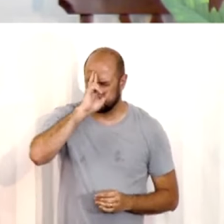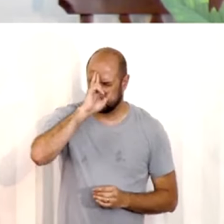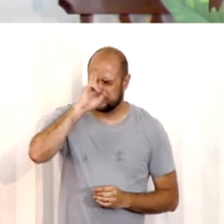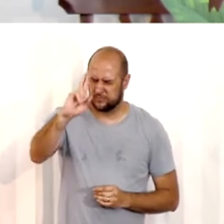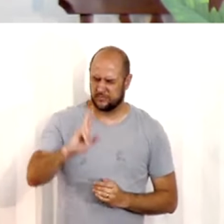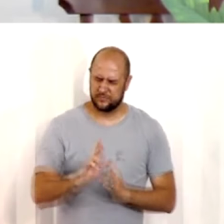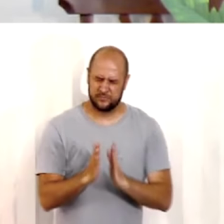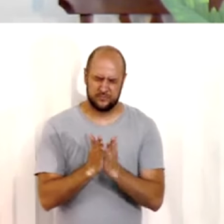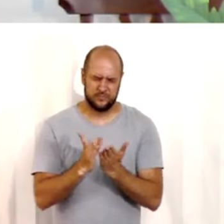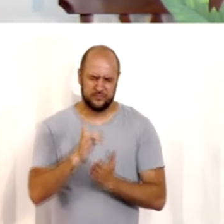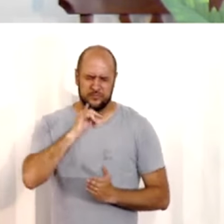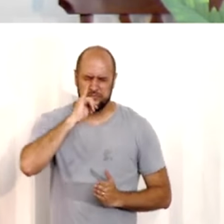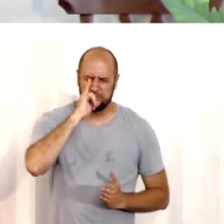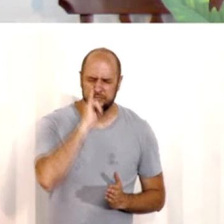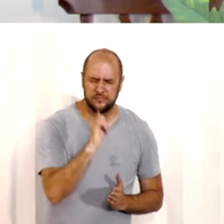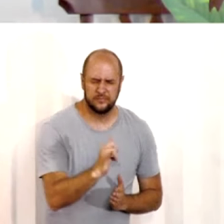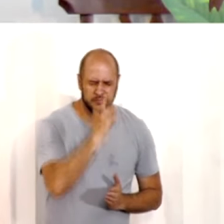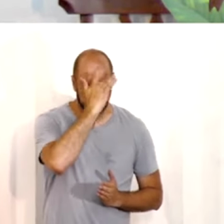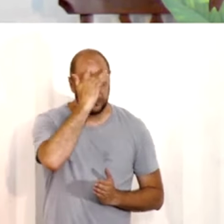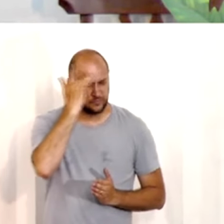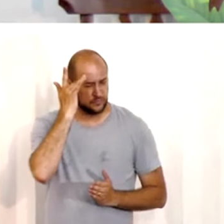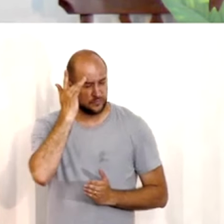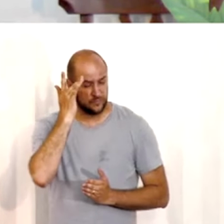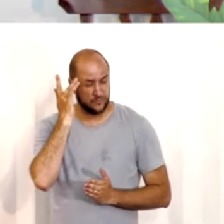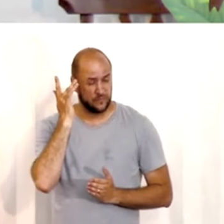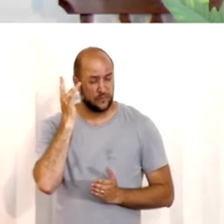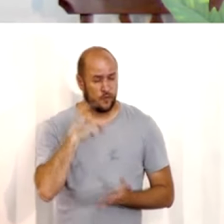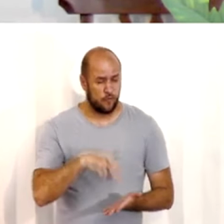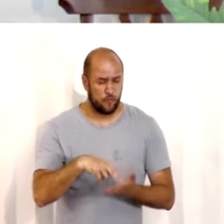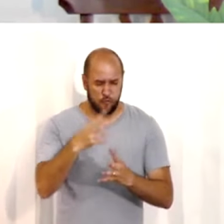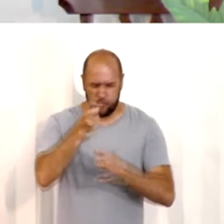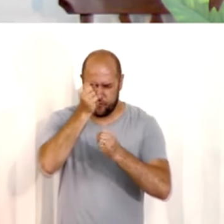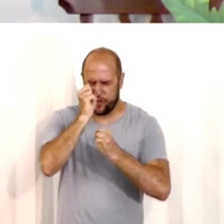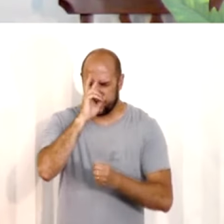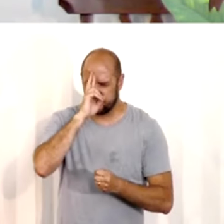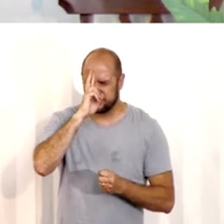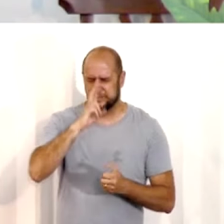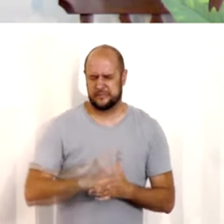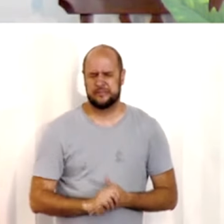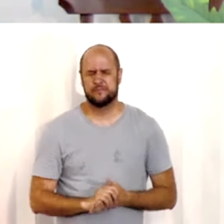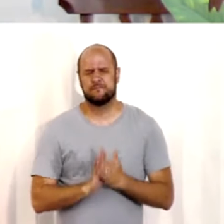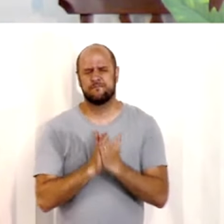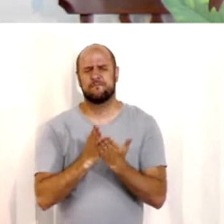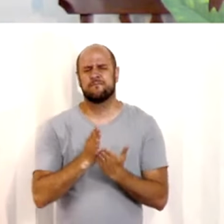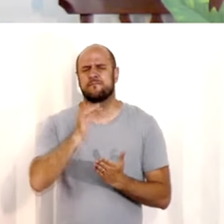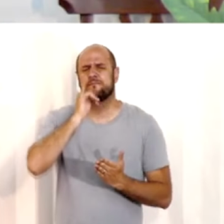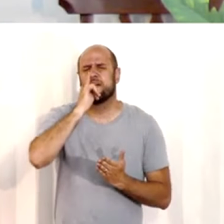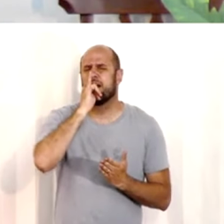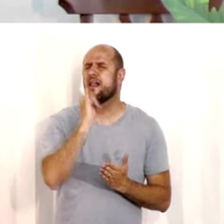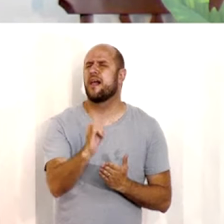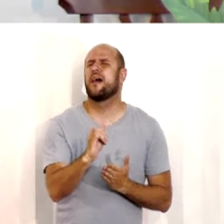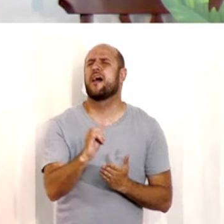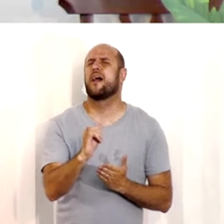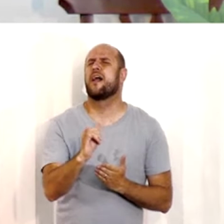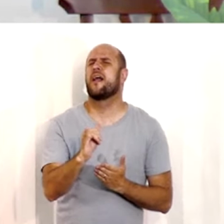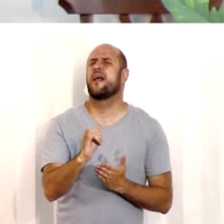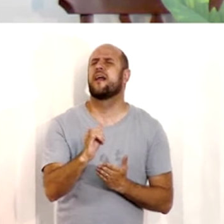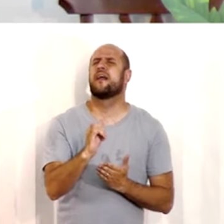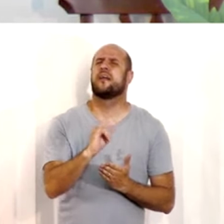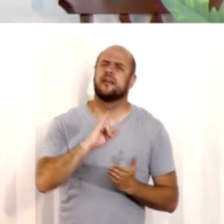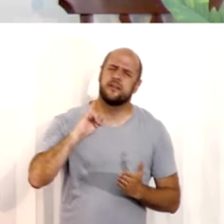Senhor, a Tua palavra fala tanto àqueles que esperam no Senhor. Tua palavra fala até que aos seus amados o Senhor dá até enquanto